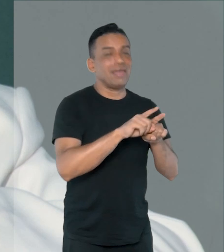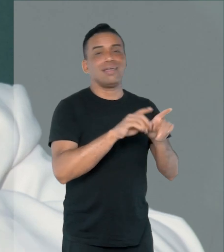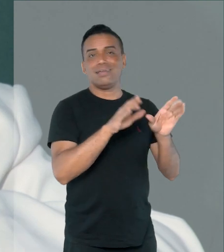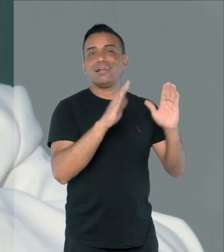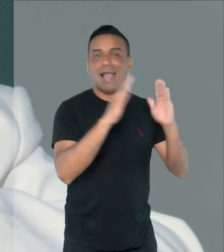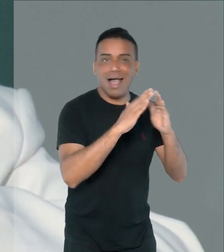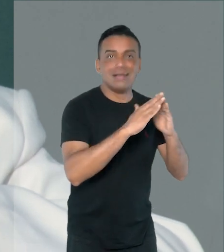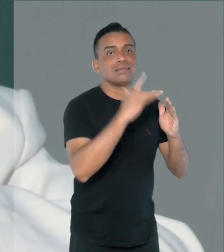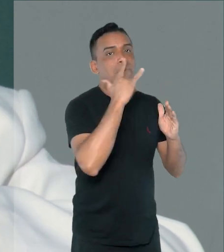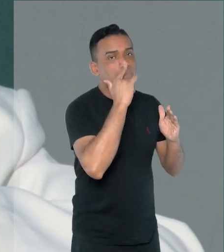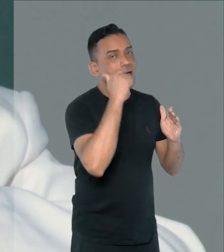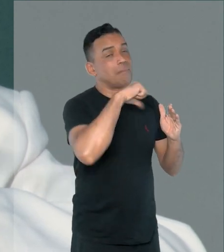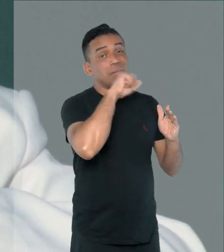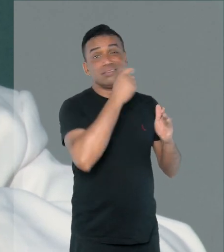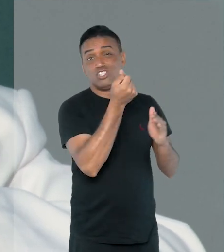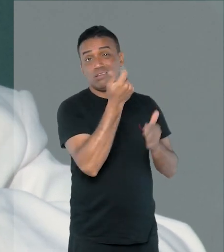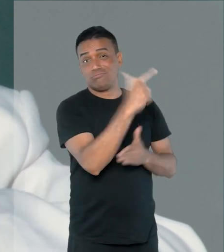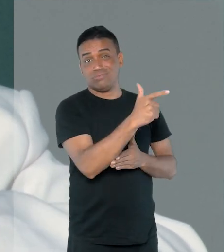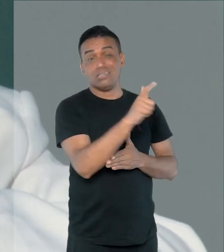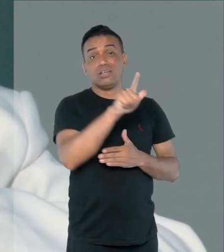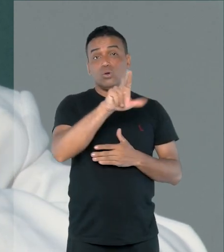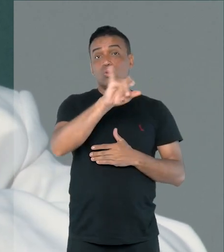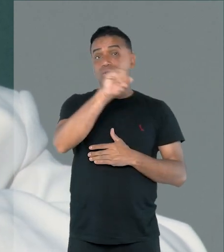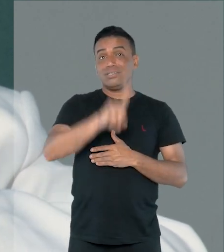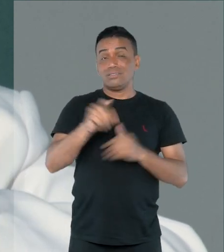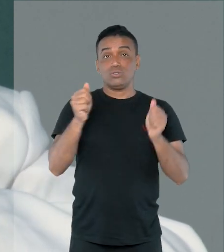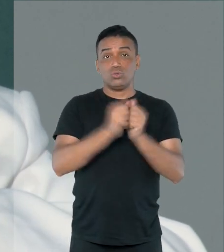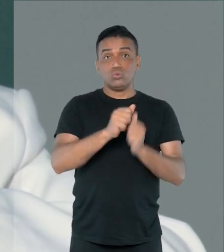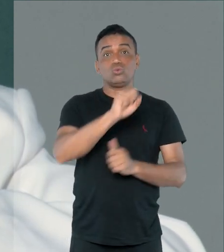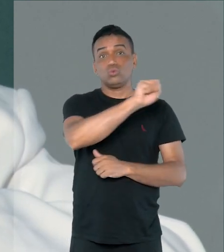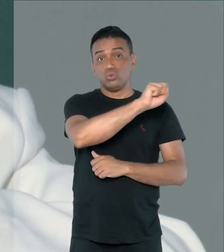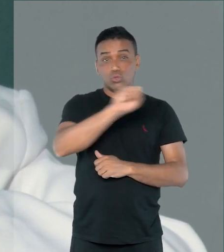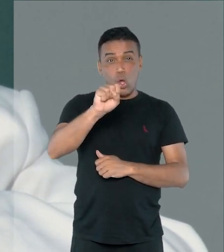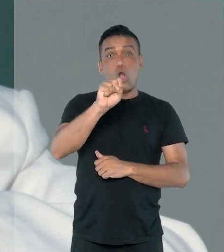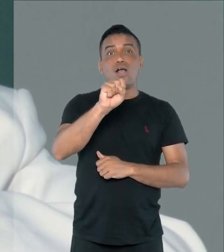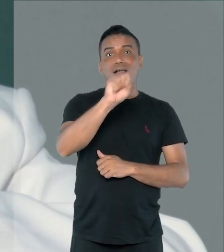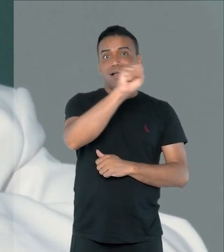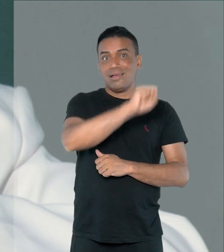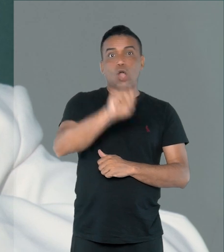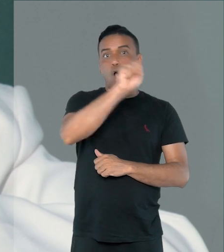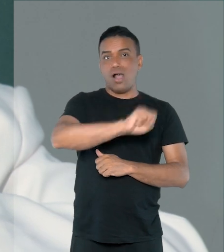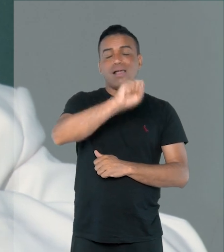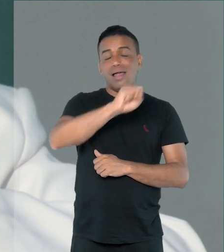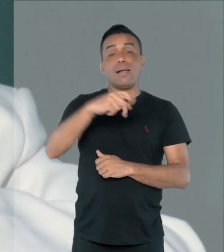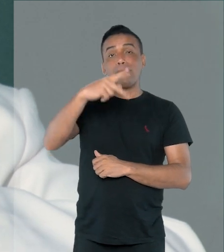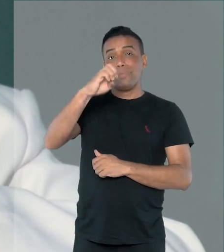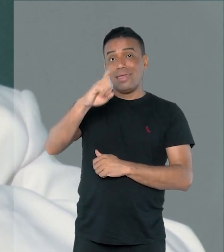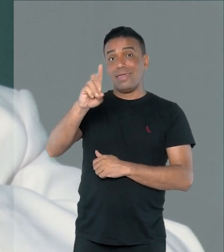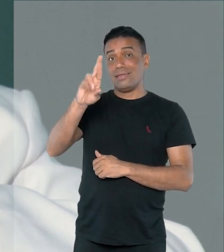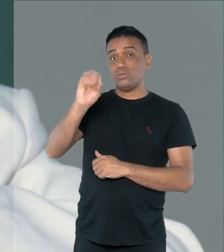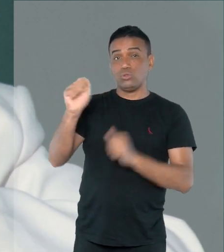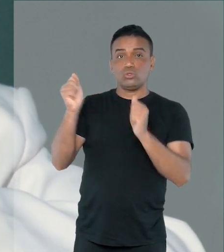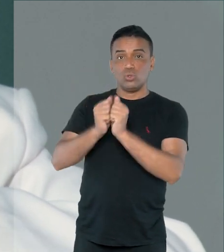morava com os sogros e o Pedro de Alcântara morava com os pais e o Antônio também morava com os pais. Então,